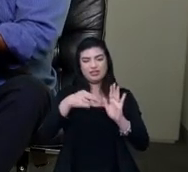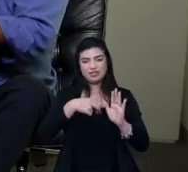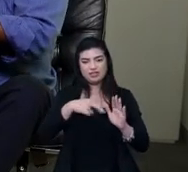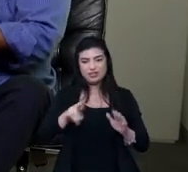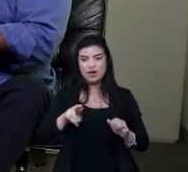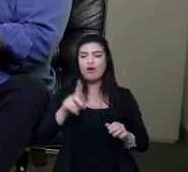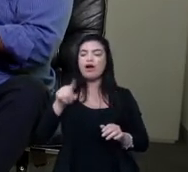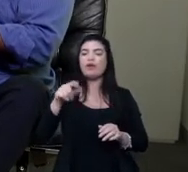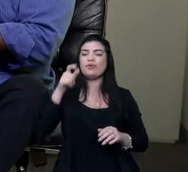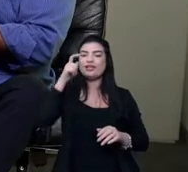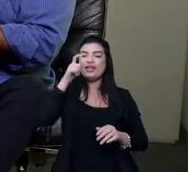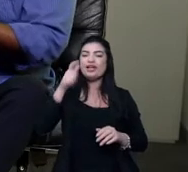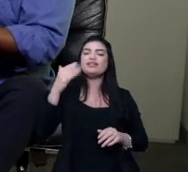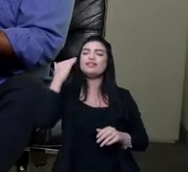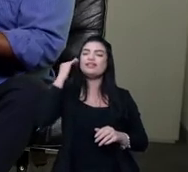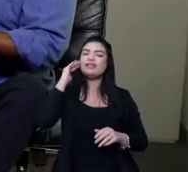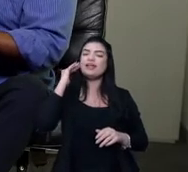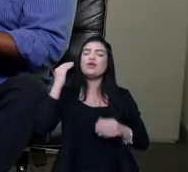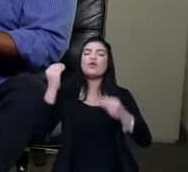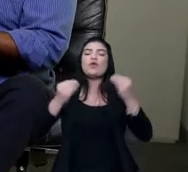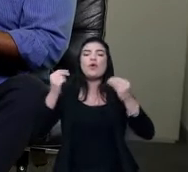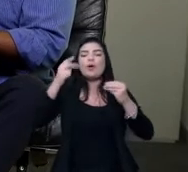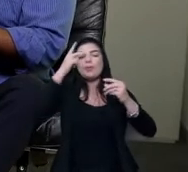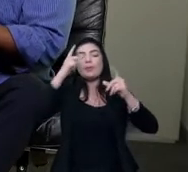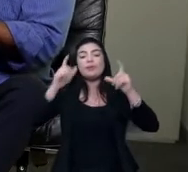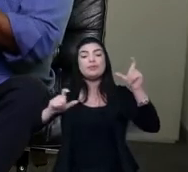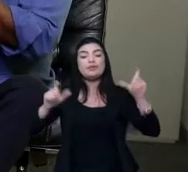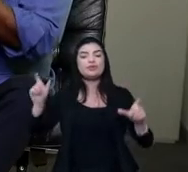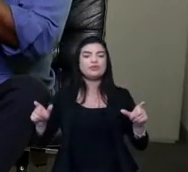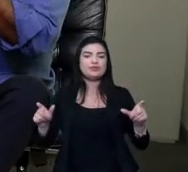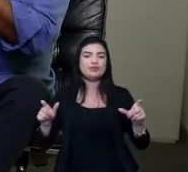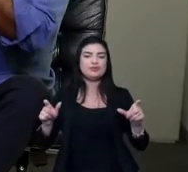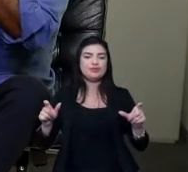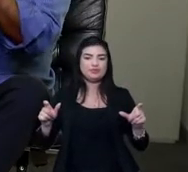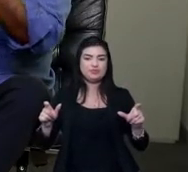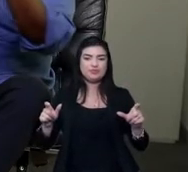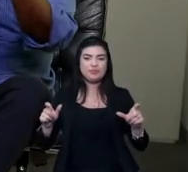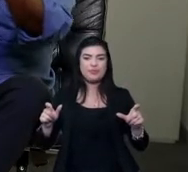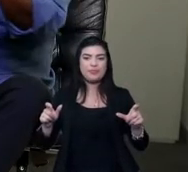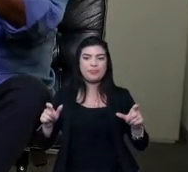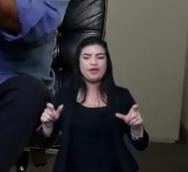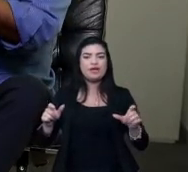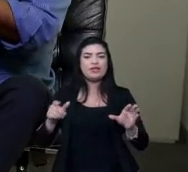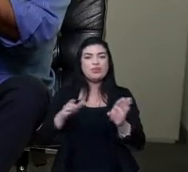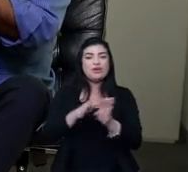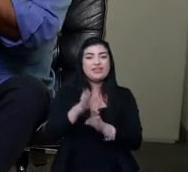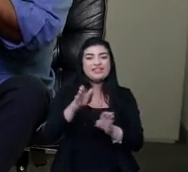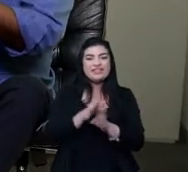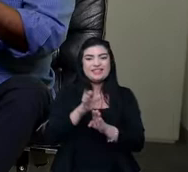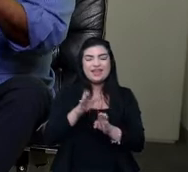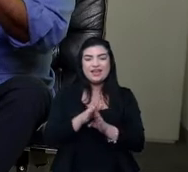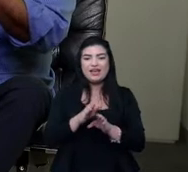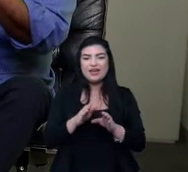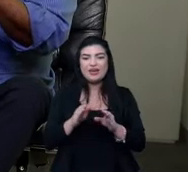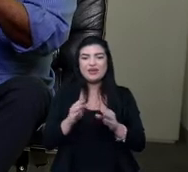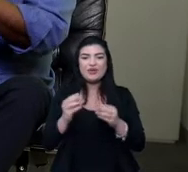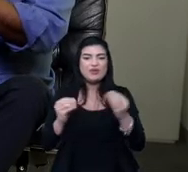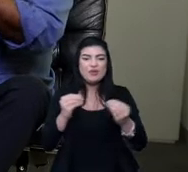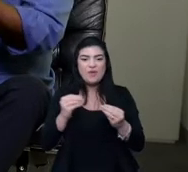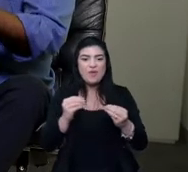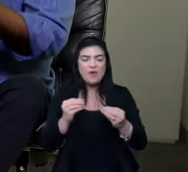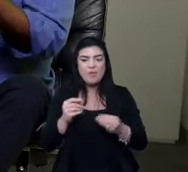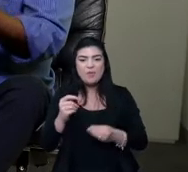entender qual é o povo qual é o meu povo, né? Eu não gosto muito do conceito assim, específico de povo, porque reúne tudo num grupo só, mas